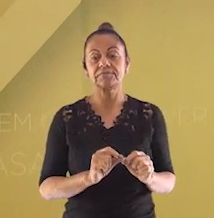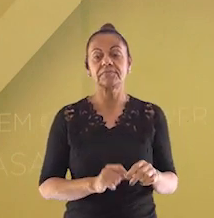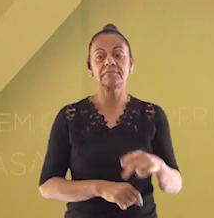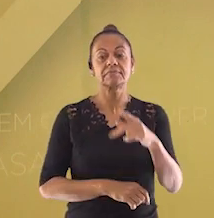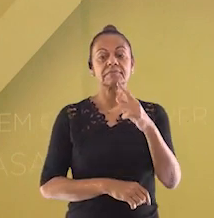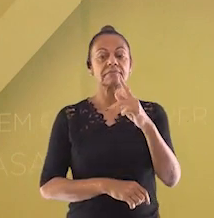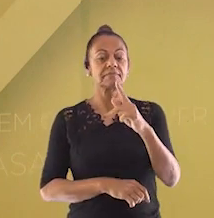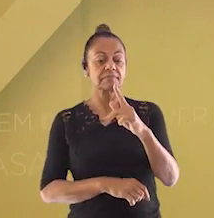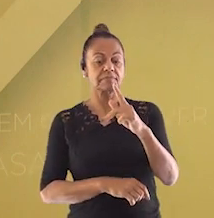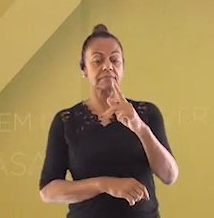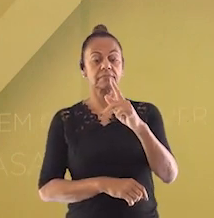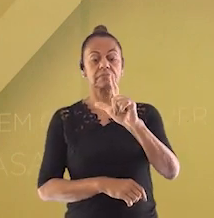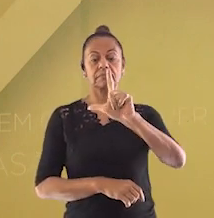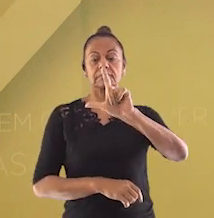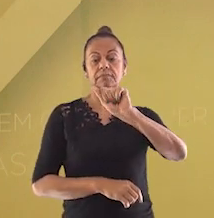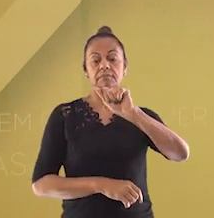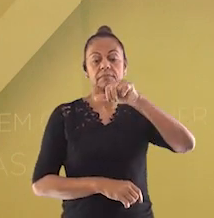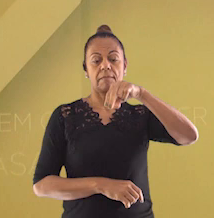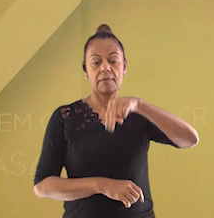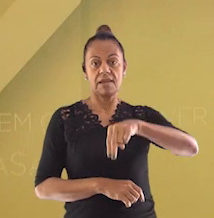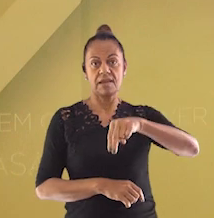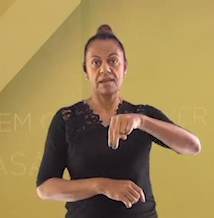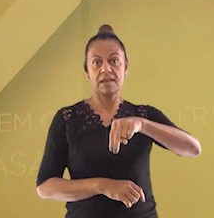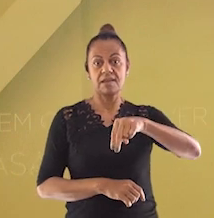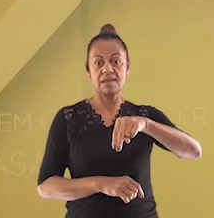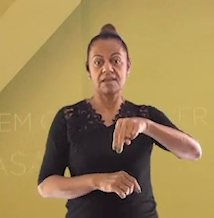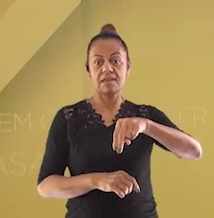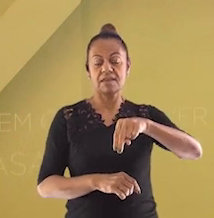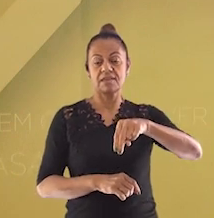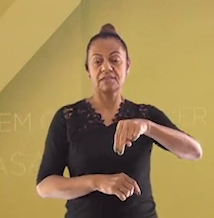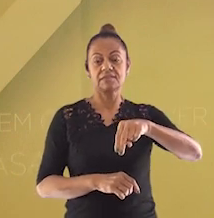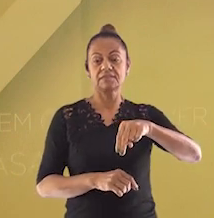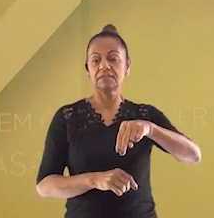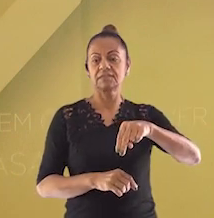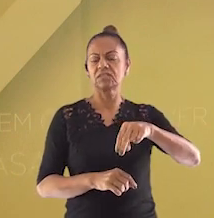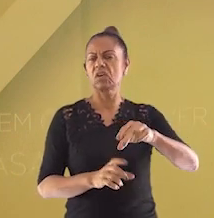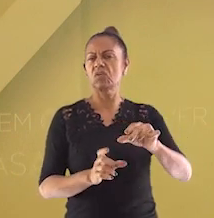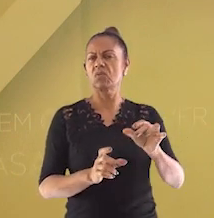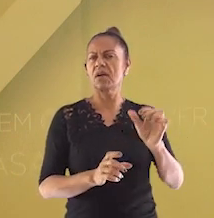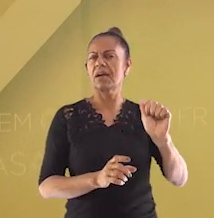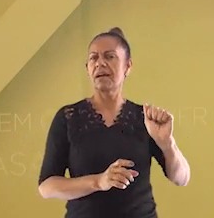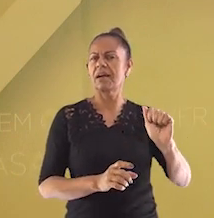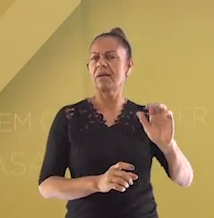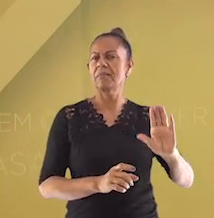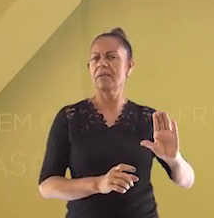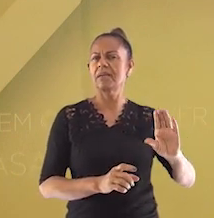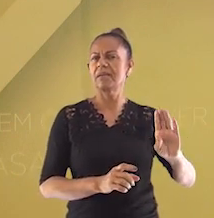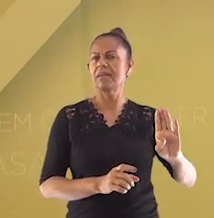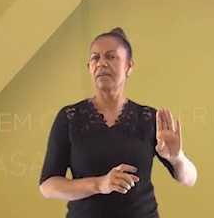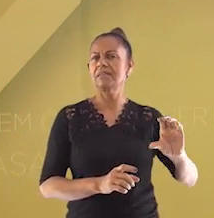dei tananan Everything as opções são a